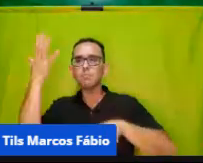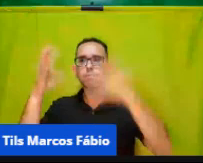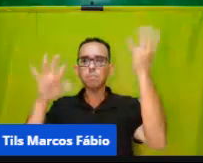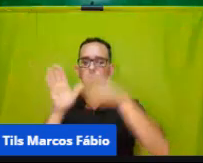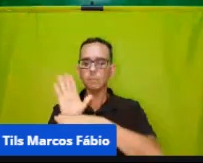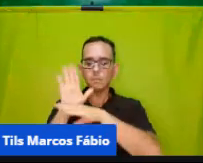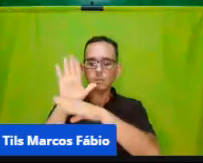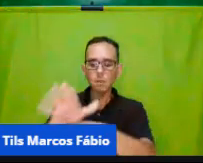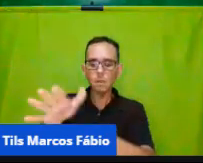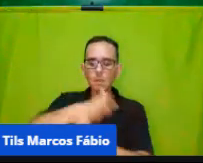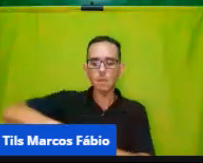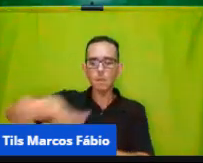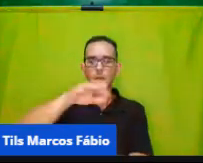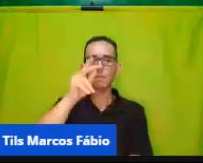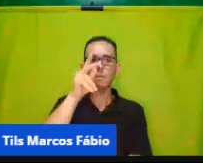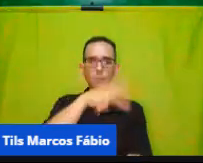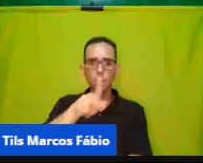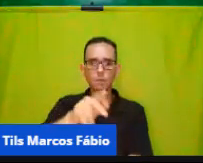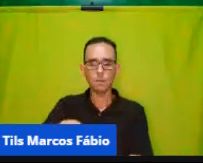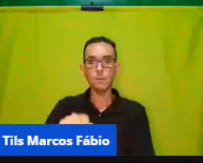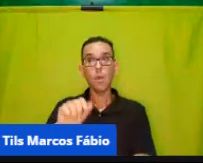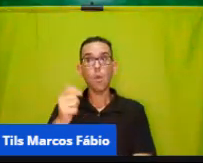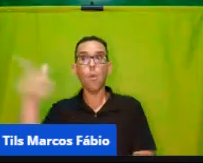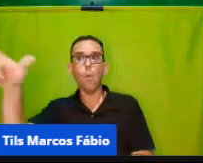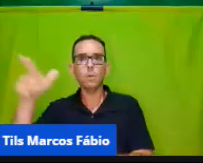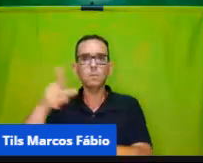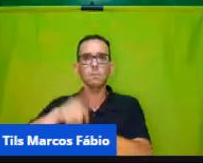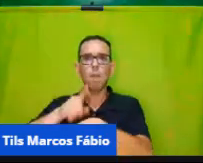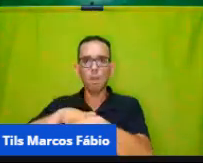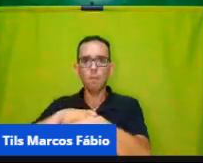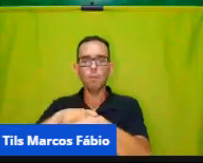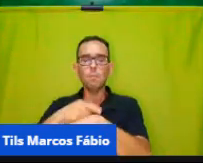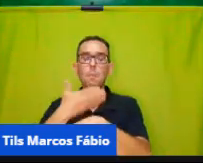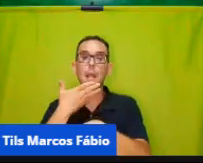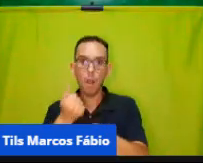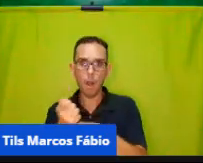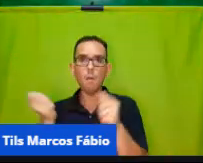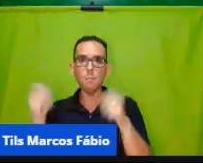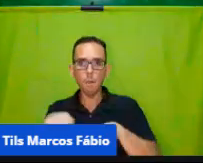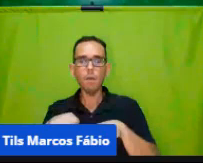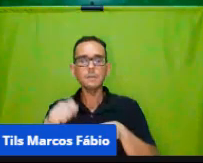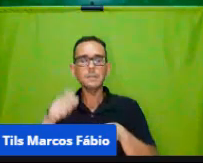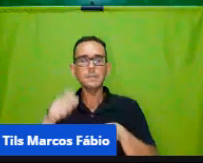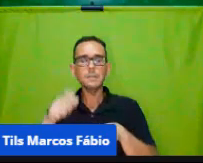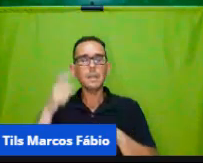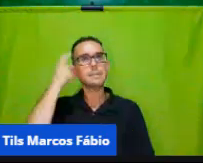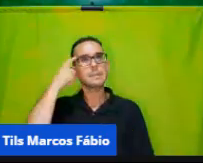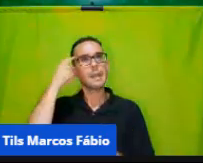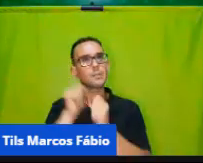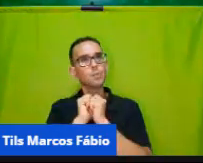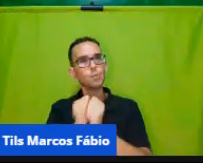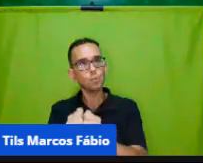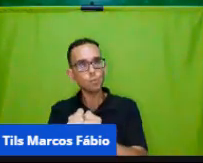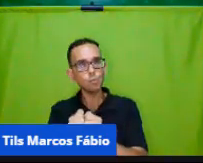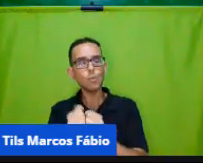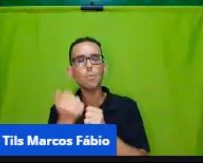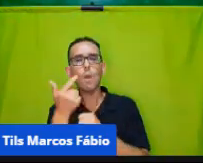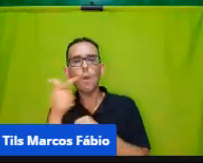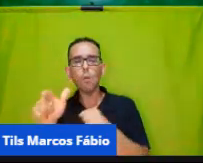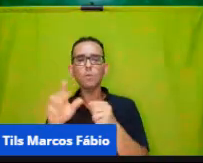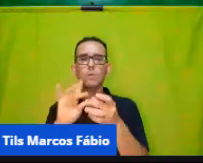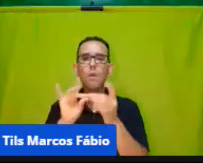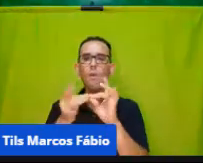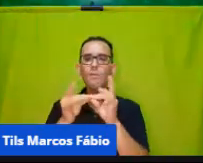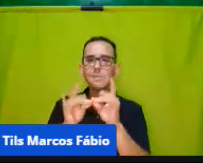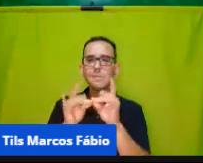e depois, com um tempo maior, acho mais tranquilo, a gente pode até pensar em fazer junto aí uma oficina ou algo assim que